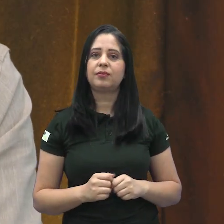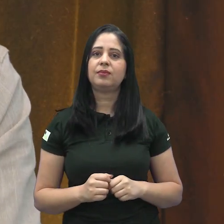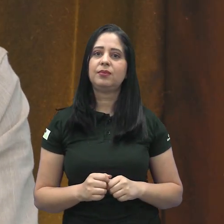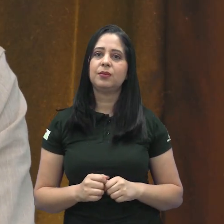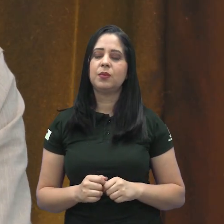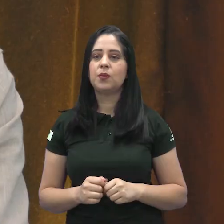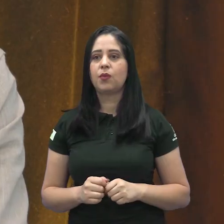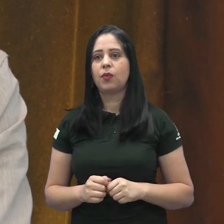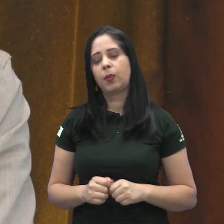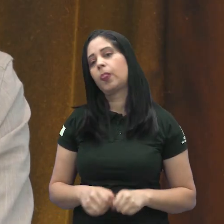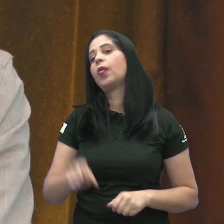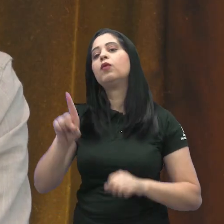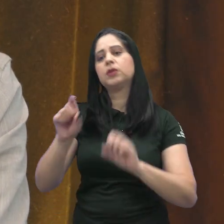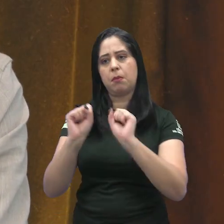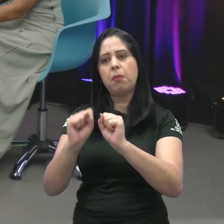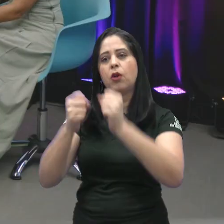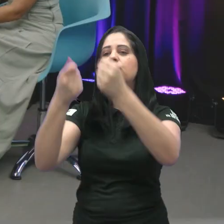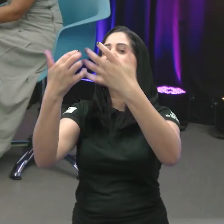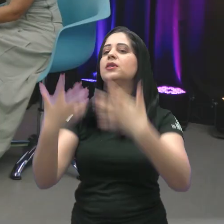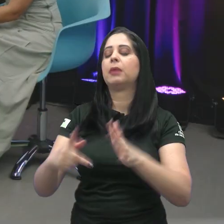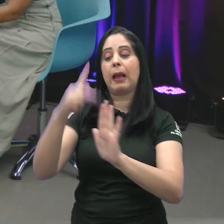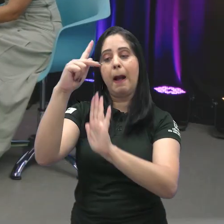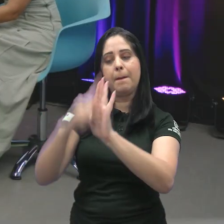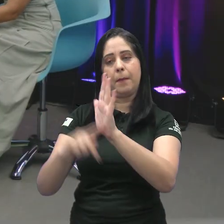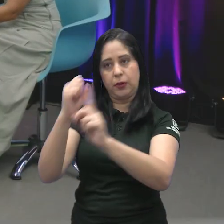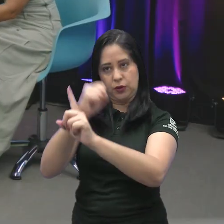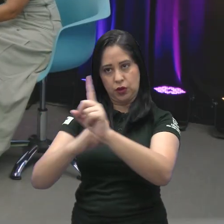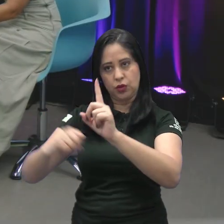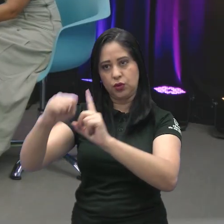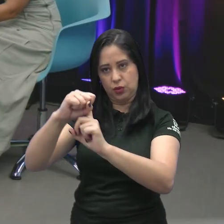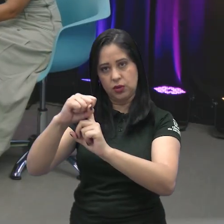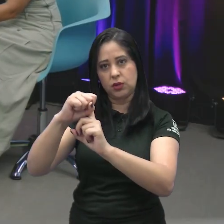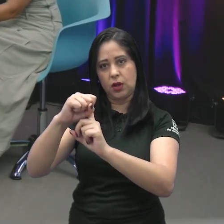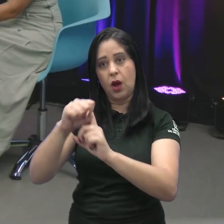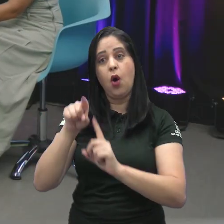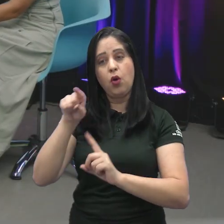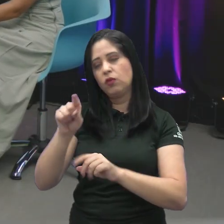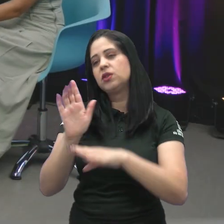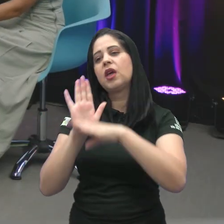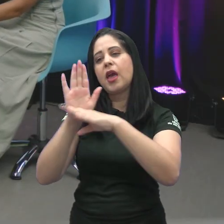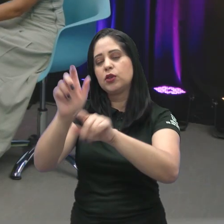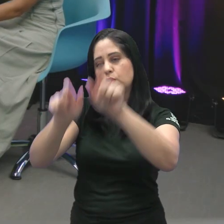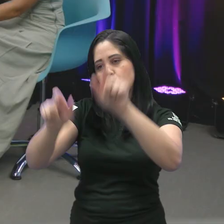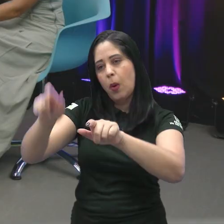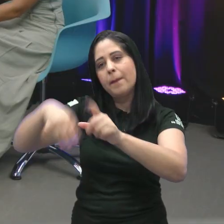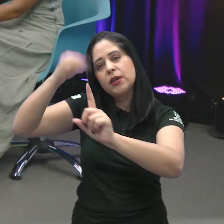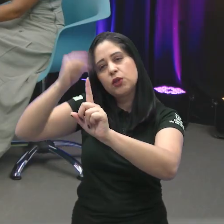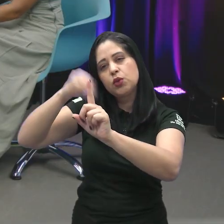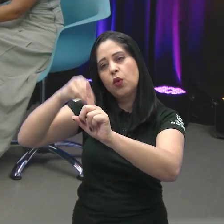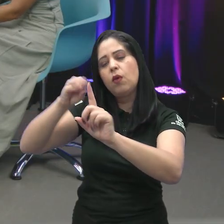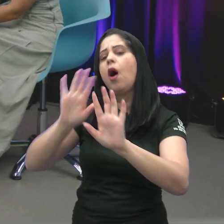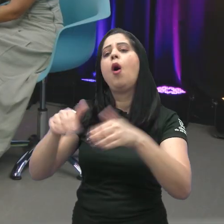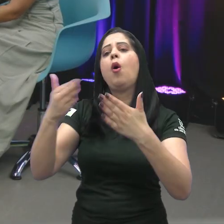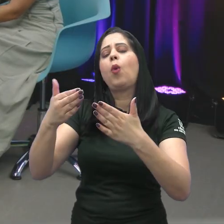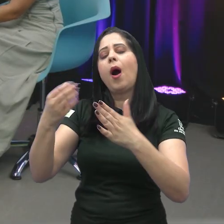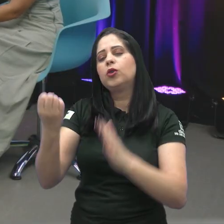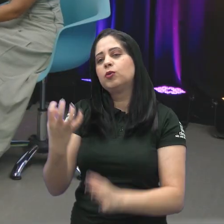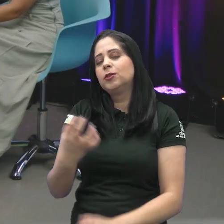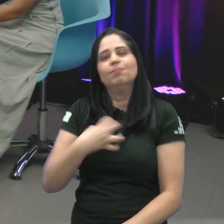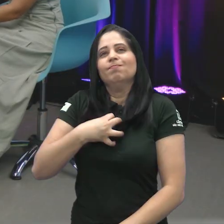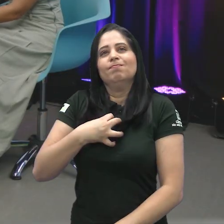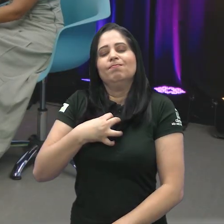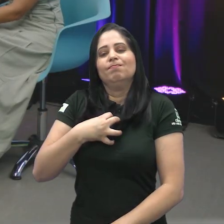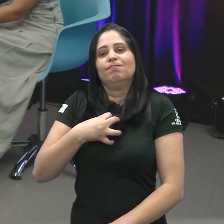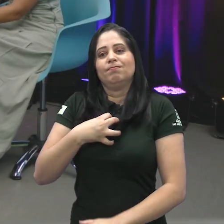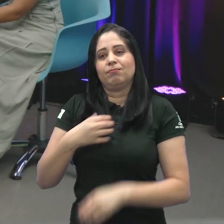estar ajudando, com certeza. Fala pra gente dos seus projetos sociais, onde você ajudou aquele público mais vulnerável. Qual que te